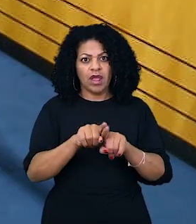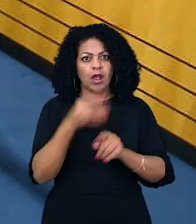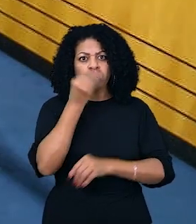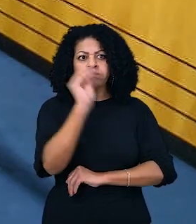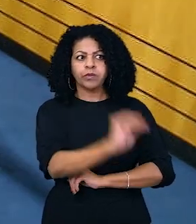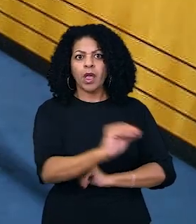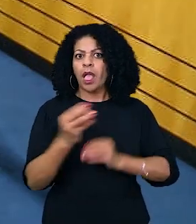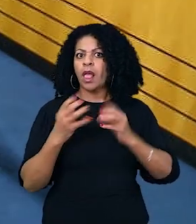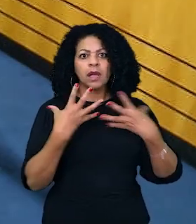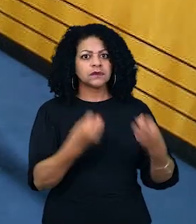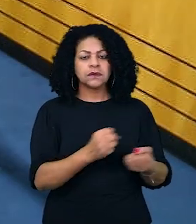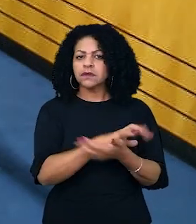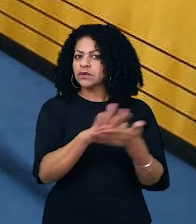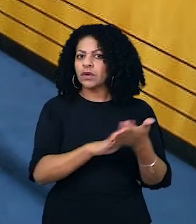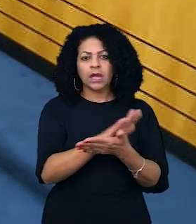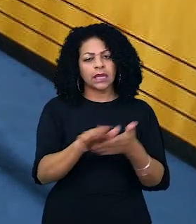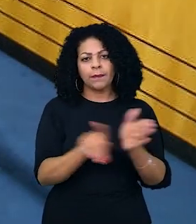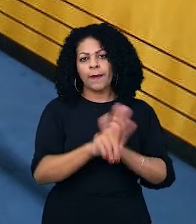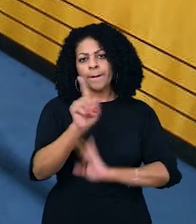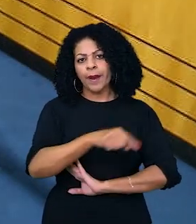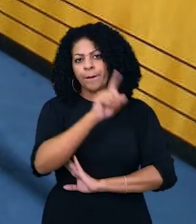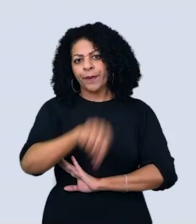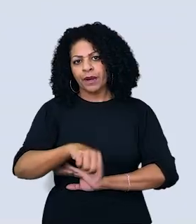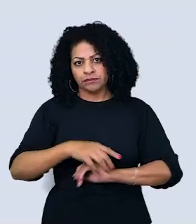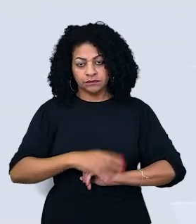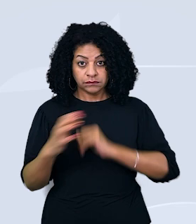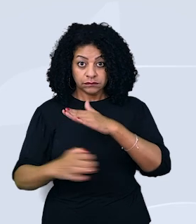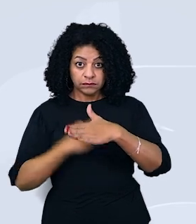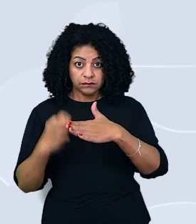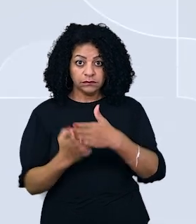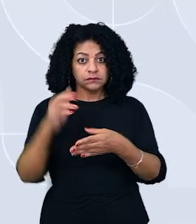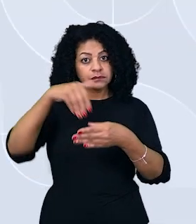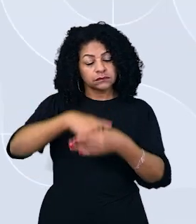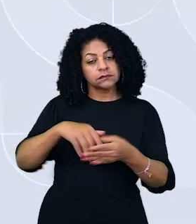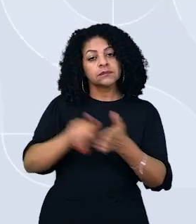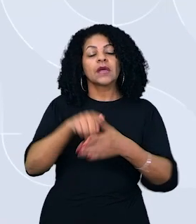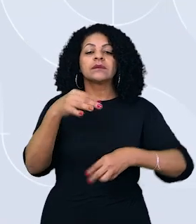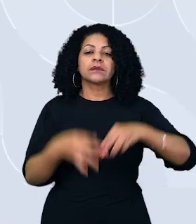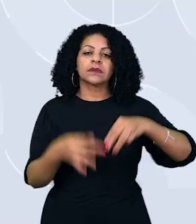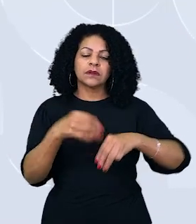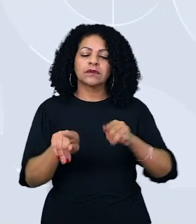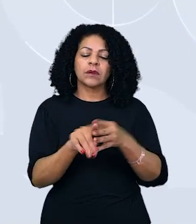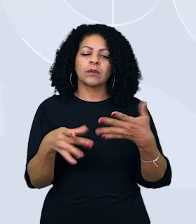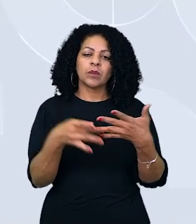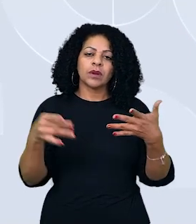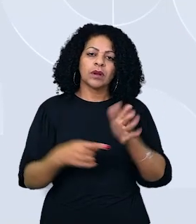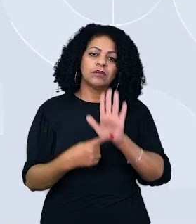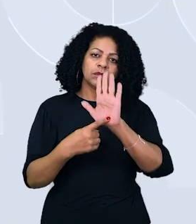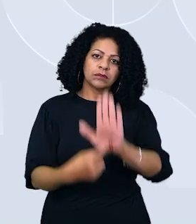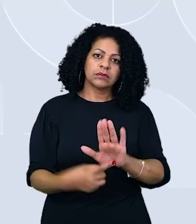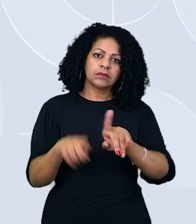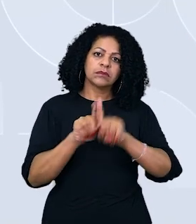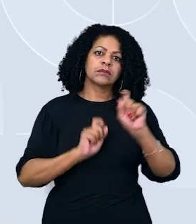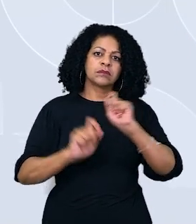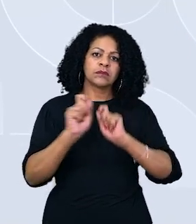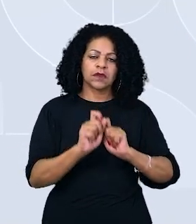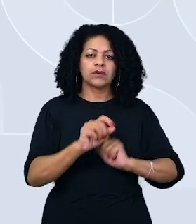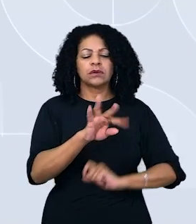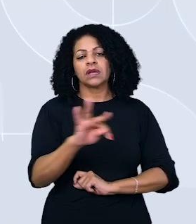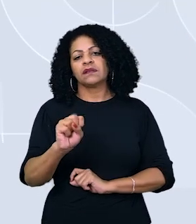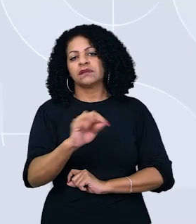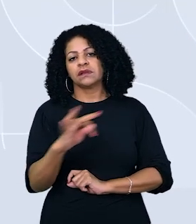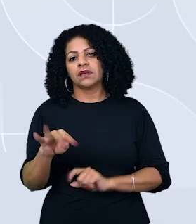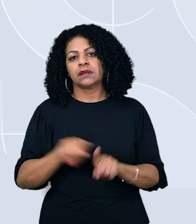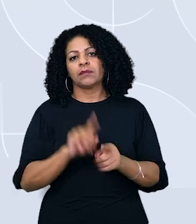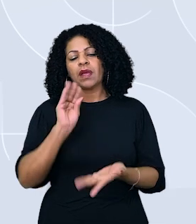o pedido da empresa para anular a citação. No voto, o ministro destacou que o entendimento do TST é o de que